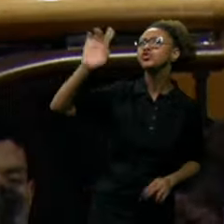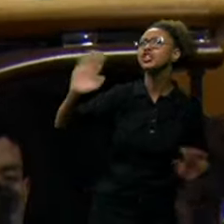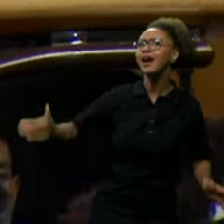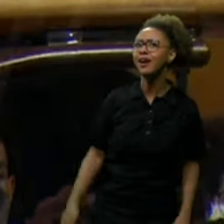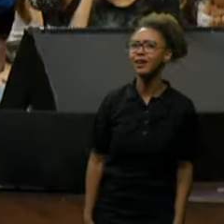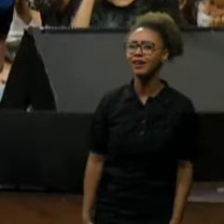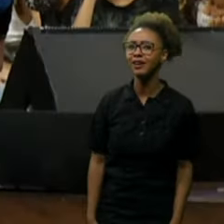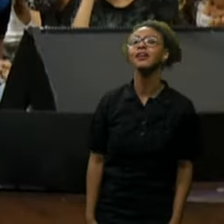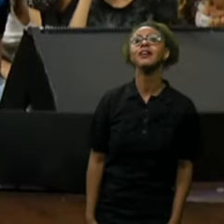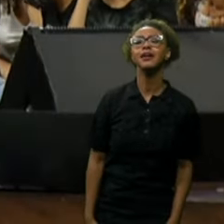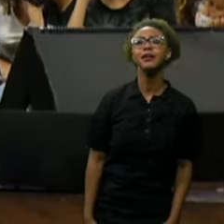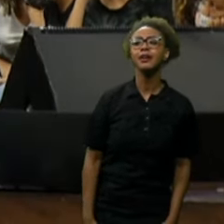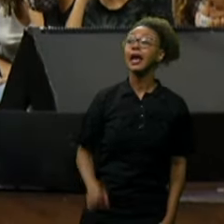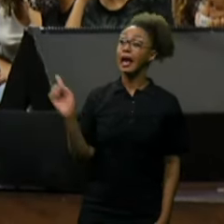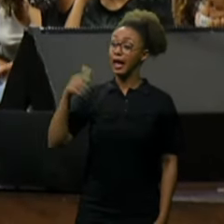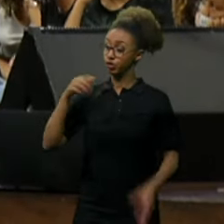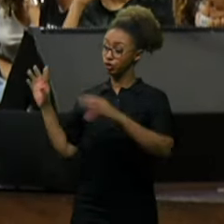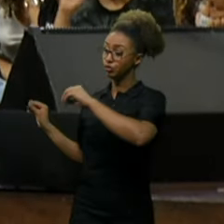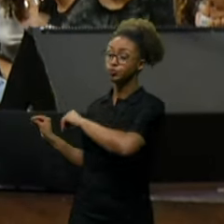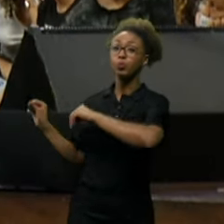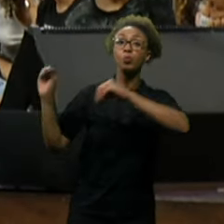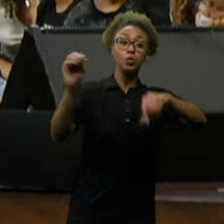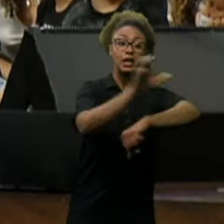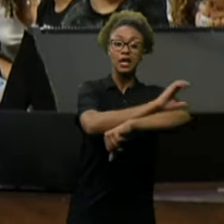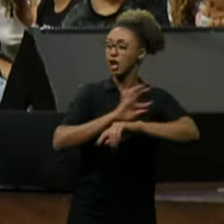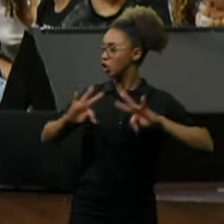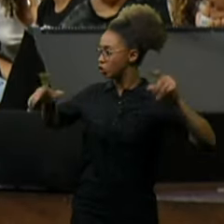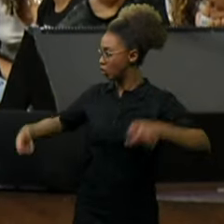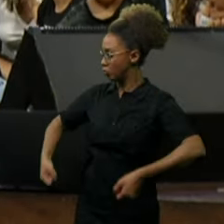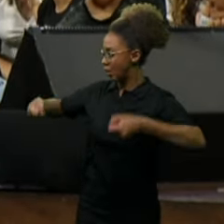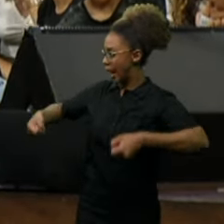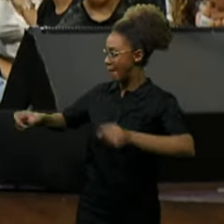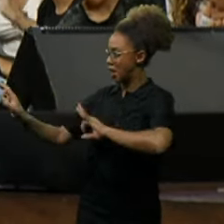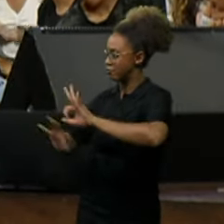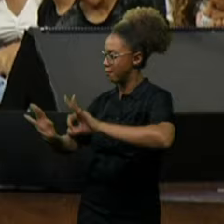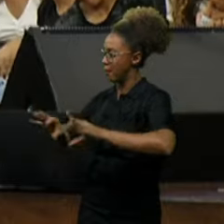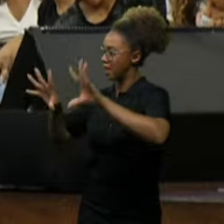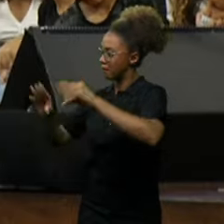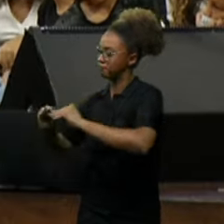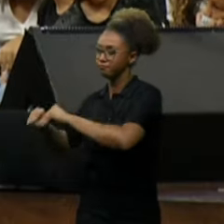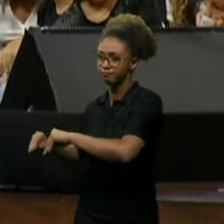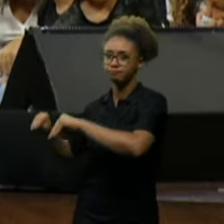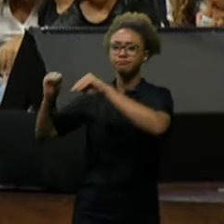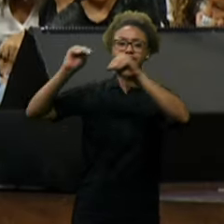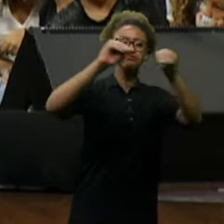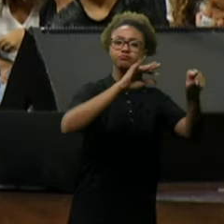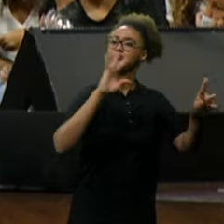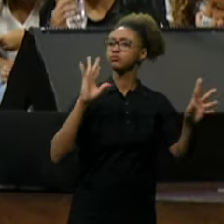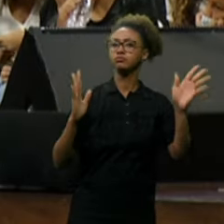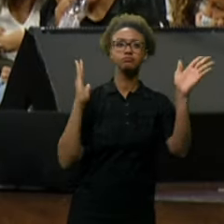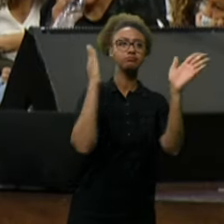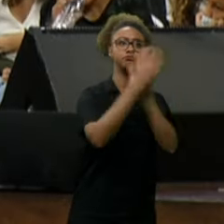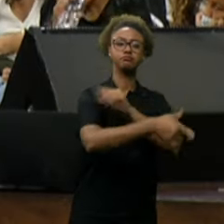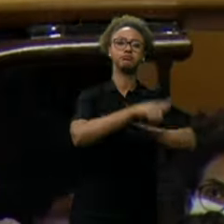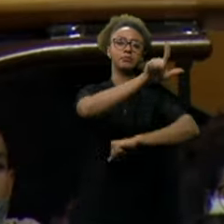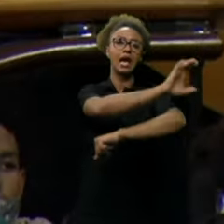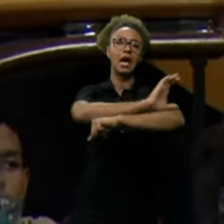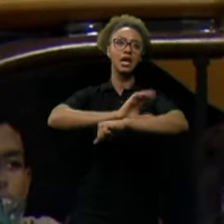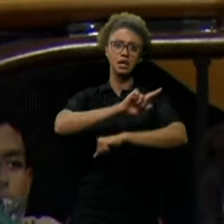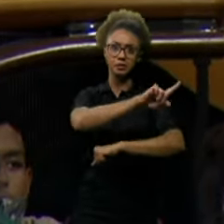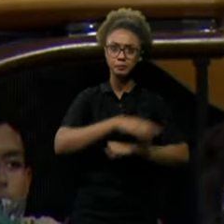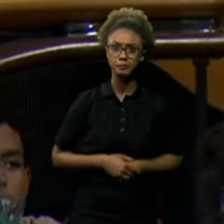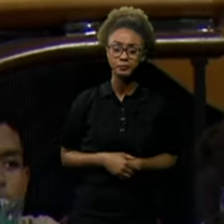vamos para Canaã arruma as malas a família muda geografia parte do caravana todo mundo para chegar em Canaã